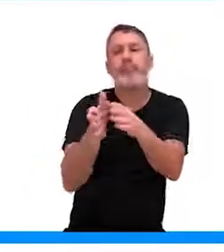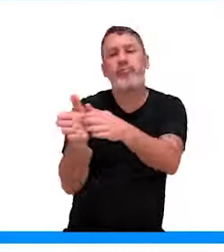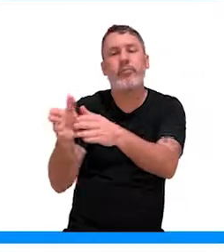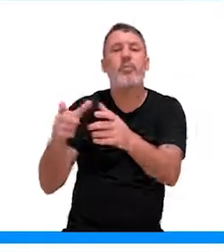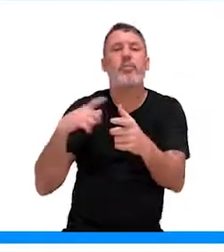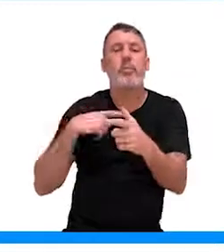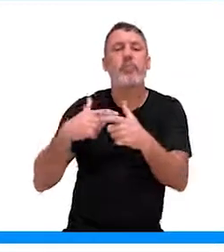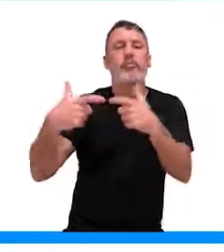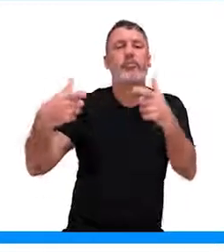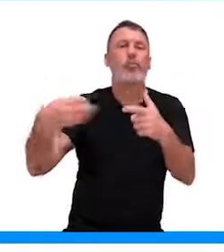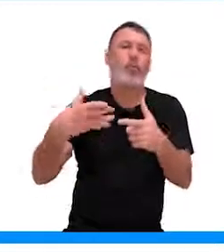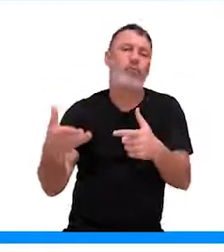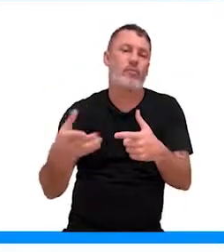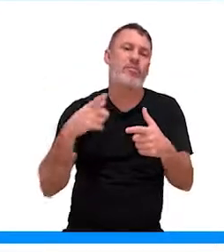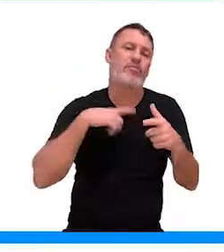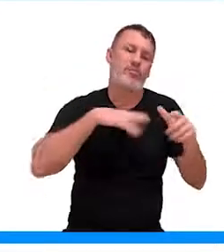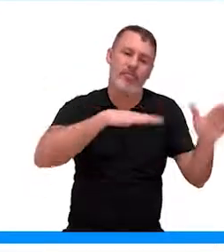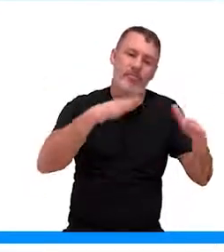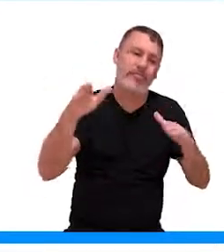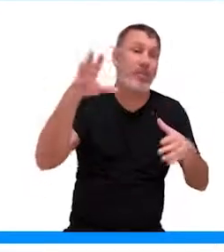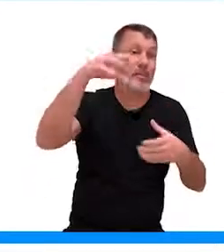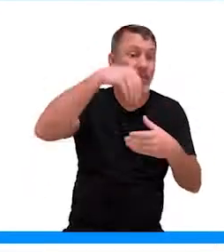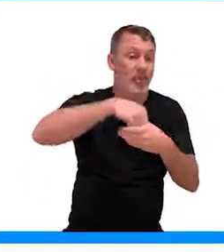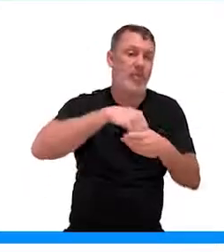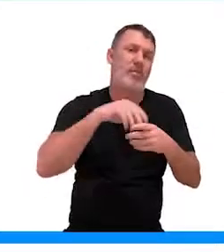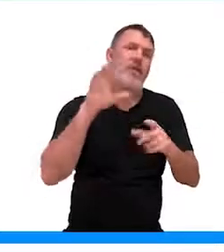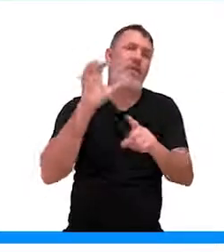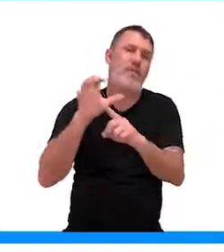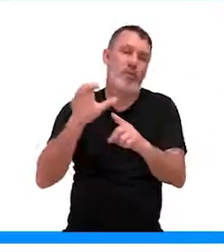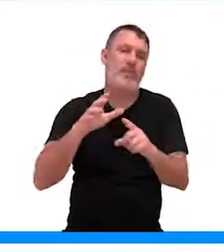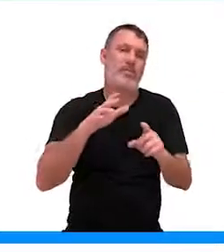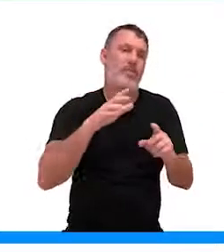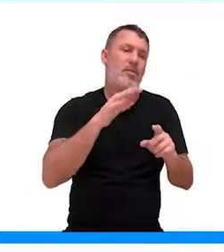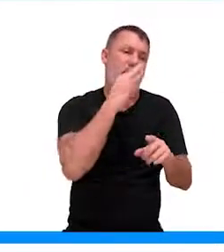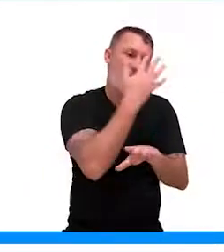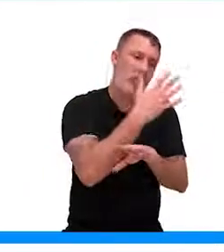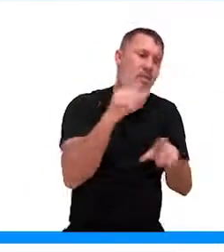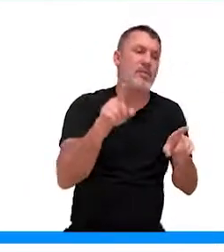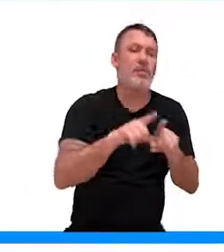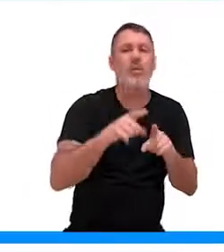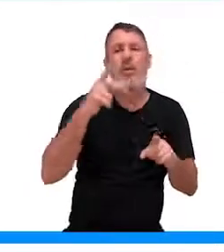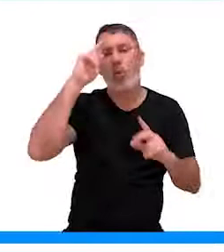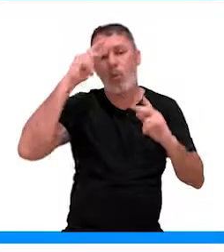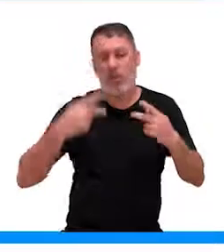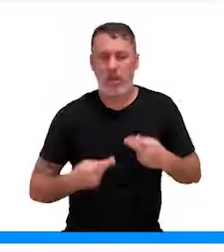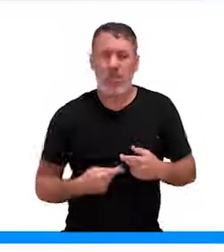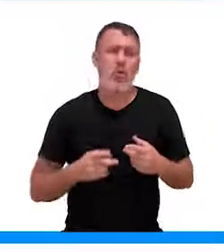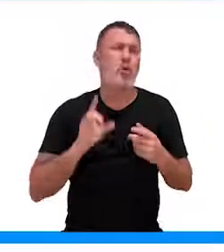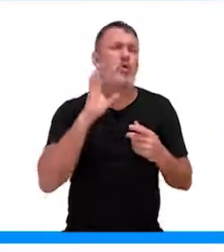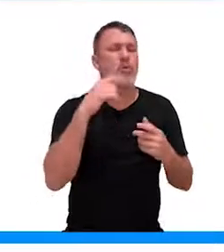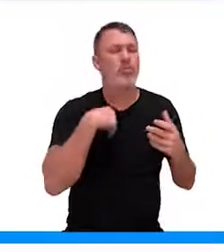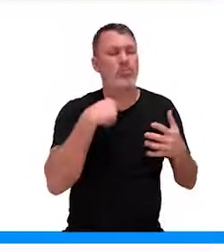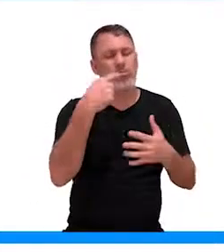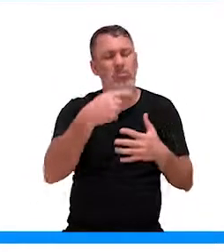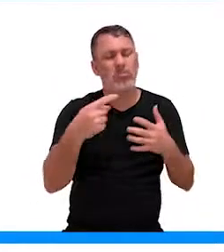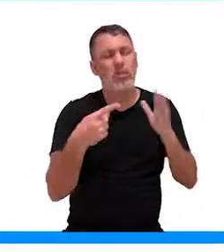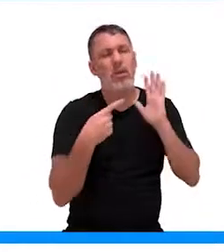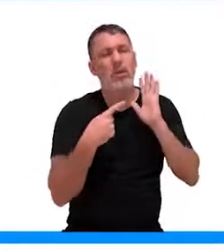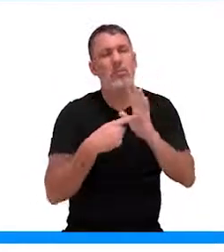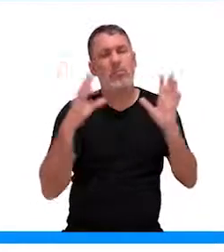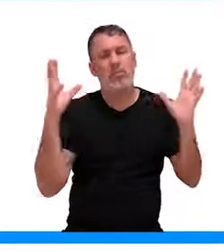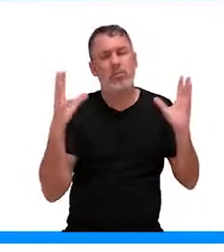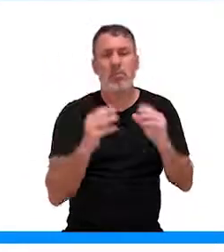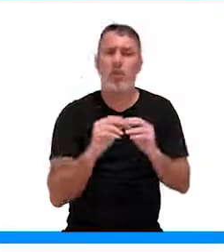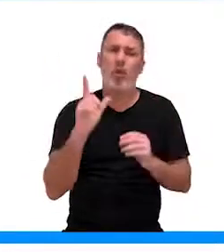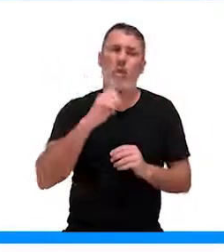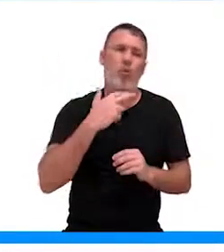associados à atuação desse agente interno do relevo. Então, isso aqui é apenas uma apresentação, né? Nós não vamos